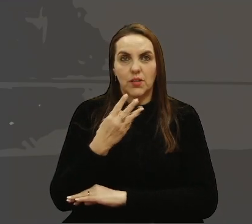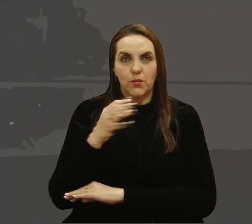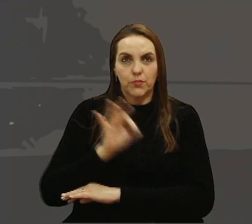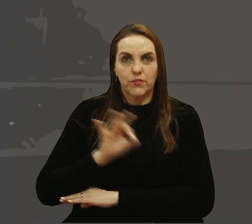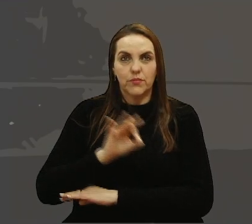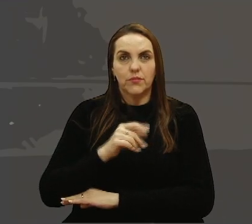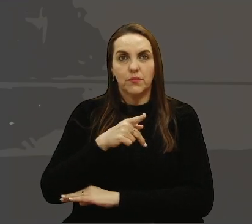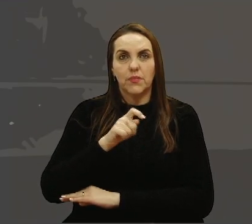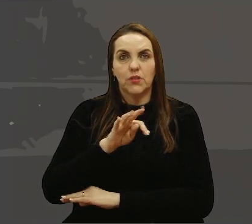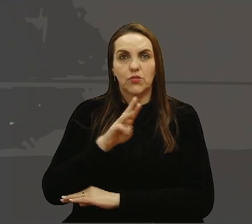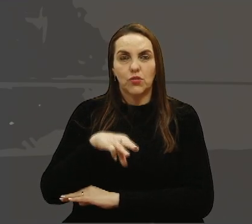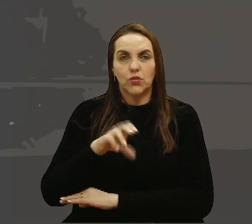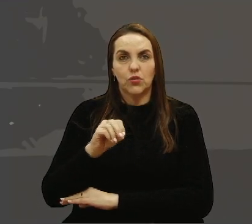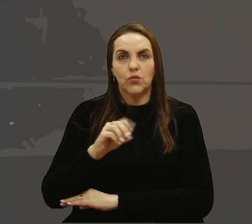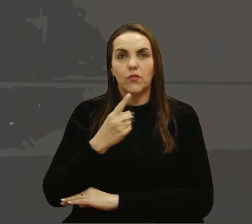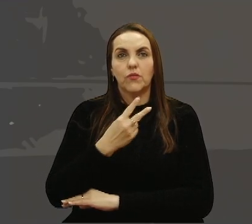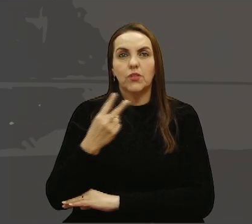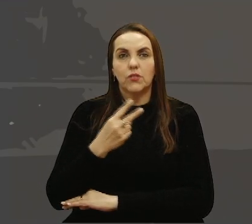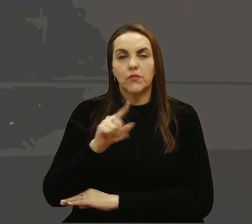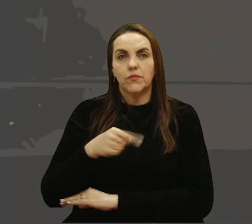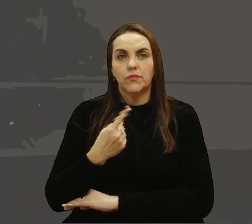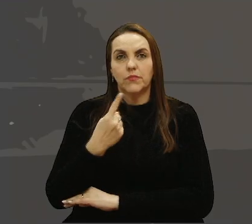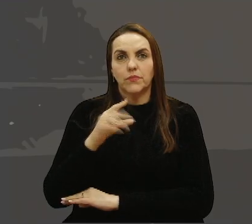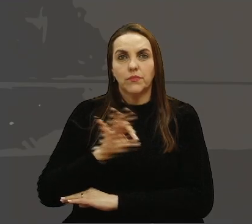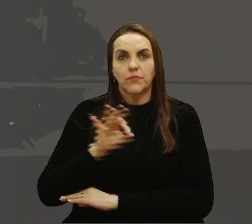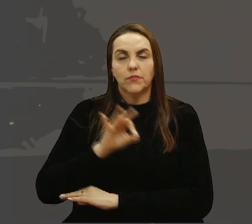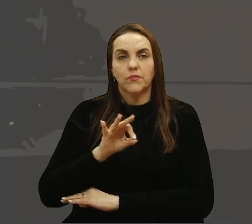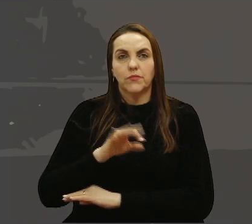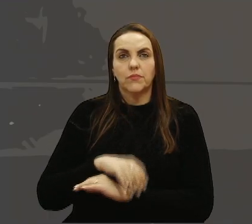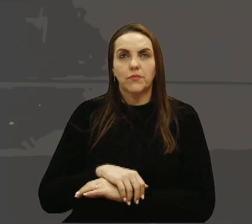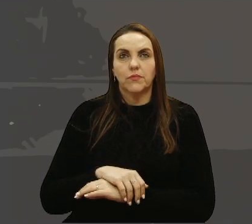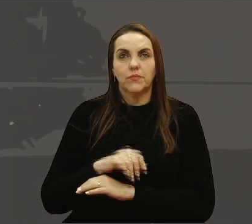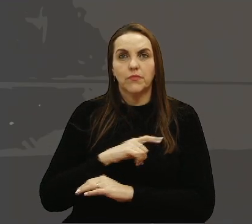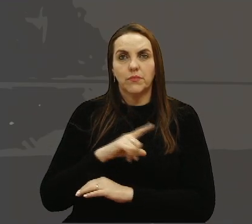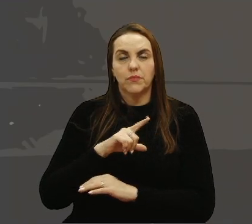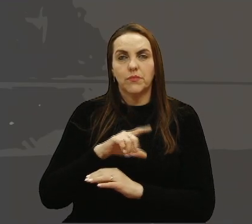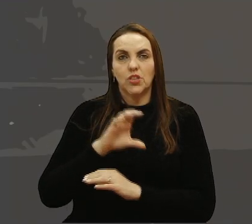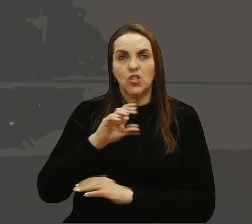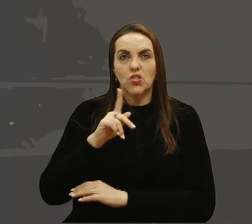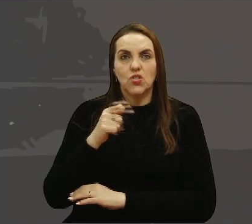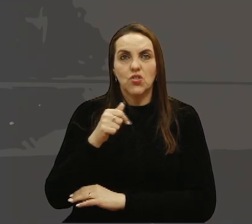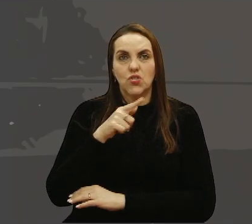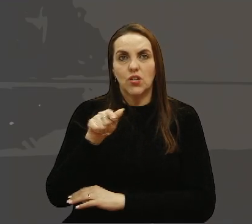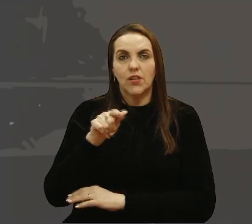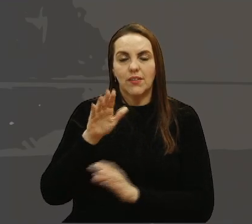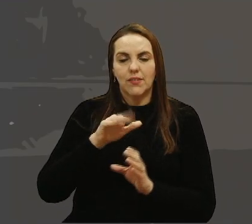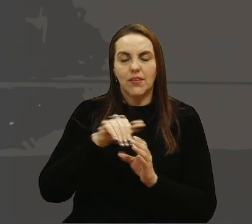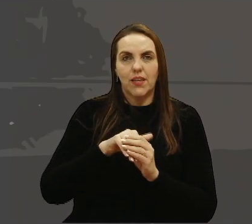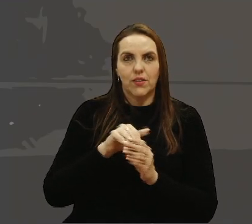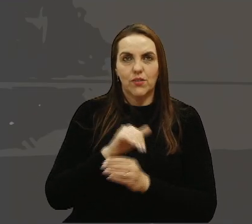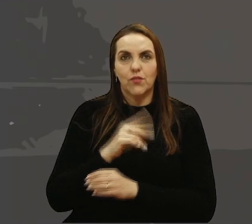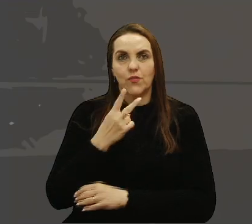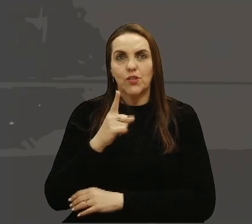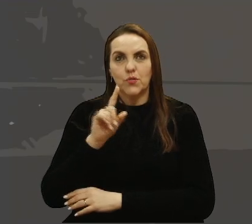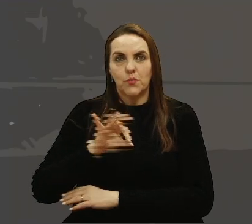Patinho, 22,1%. Chá de dentro, 21,7%.